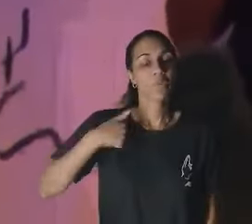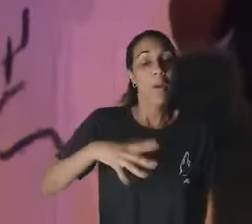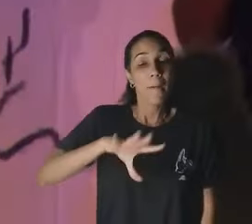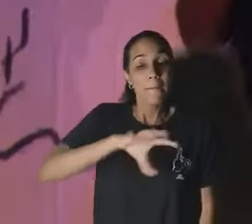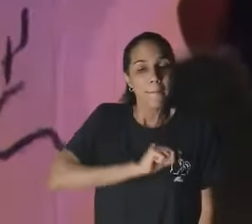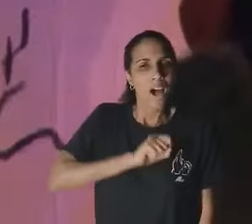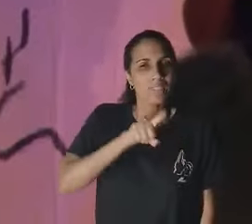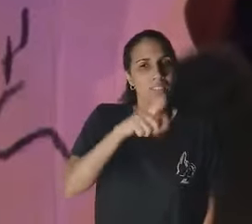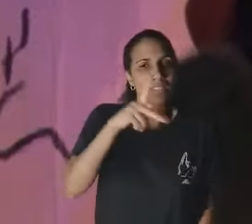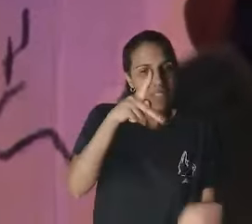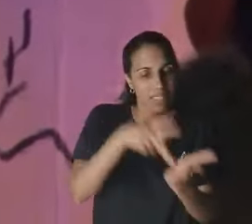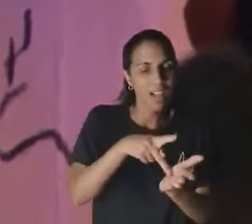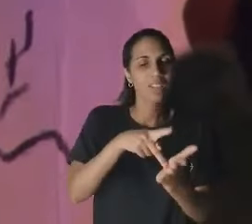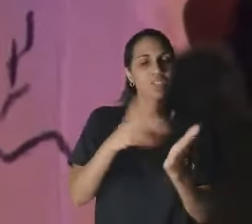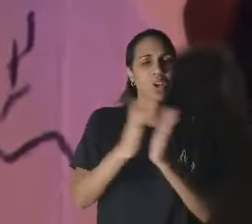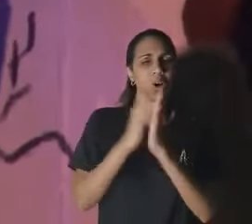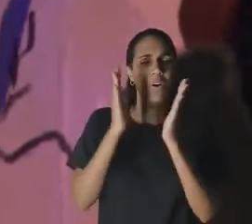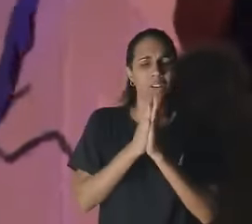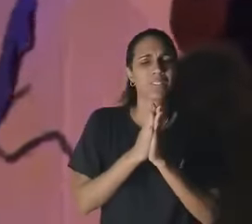E Senhor,